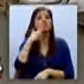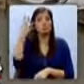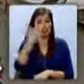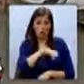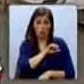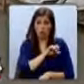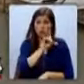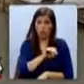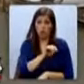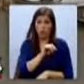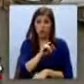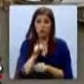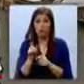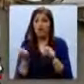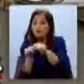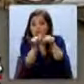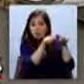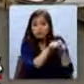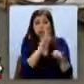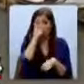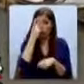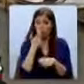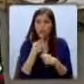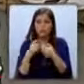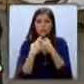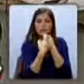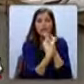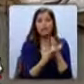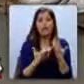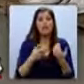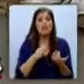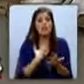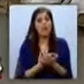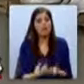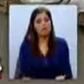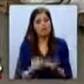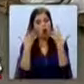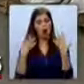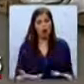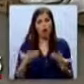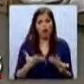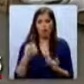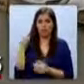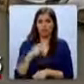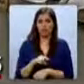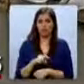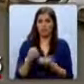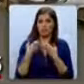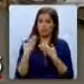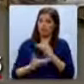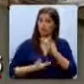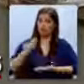que conseguiram então juntar esforços e fazer com que tudo hoje se proporcionasse a termos então o